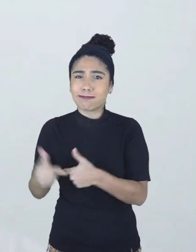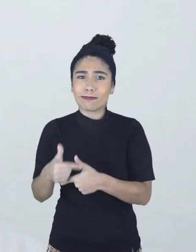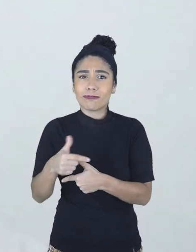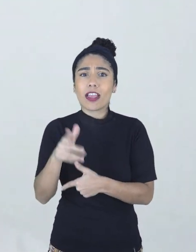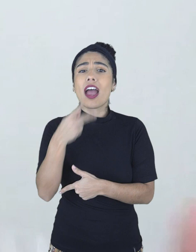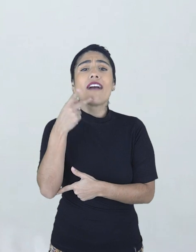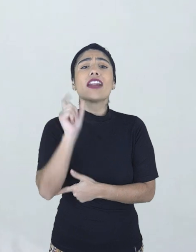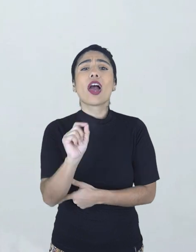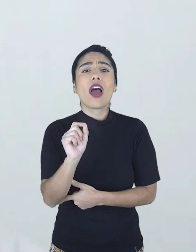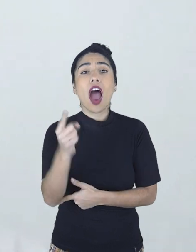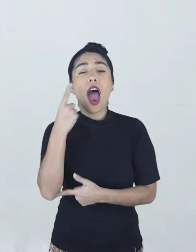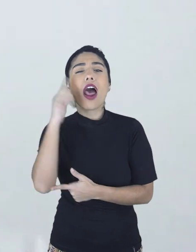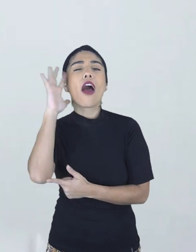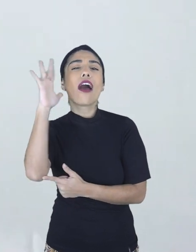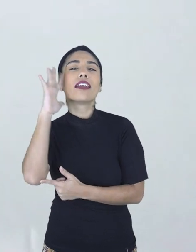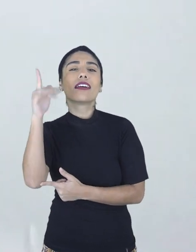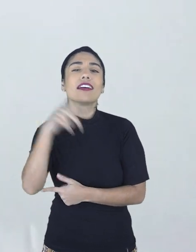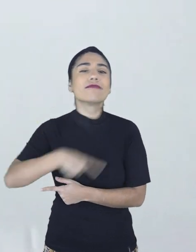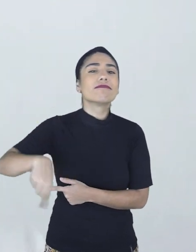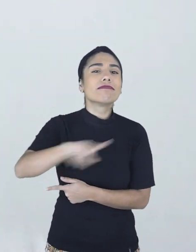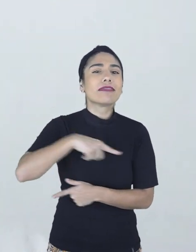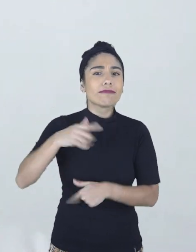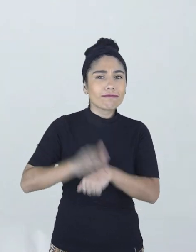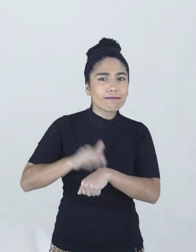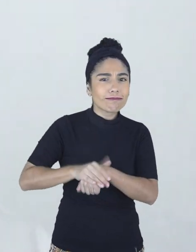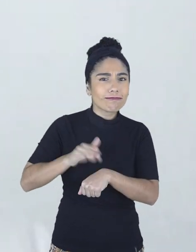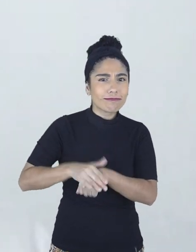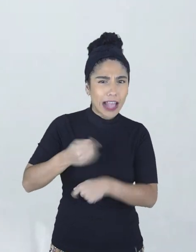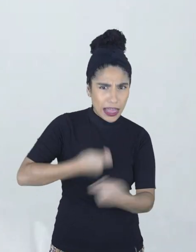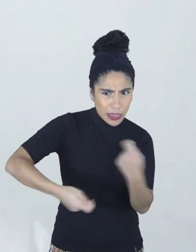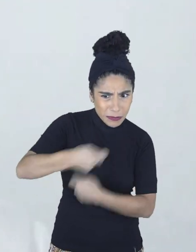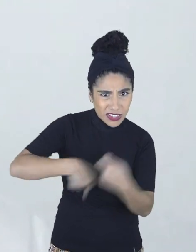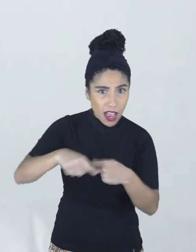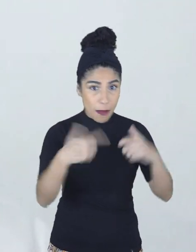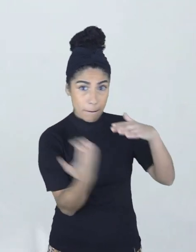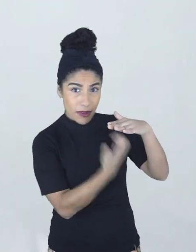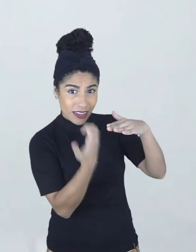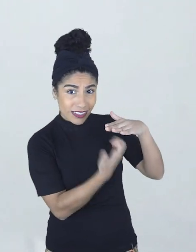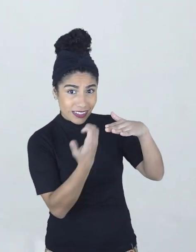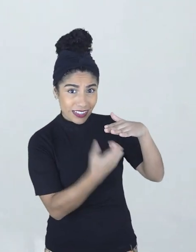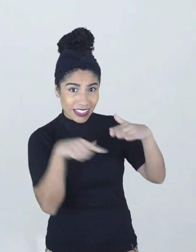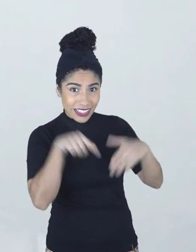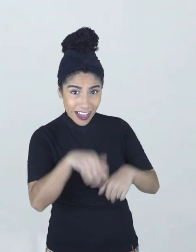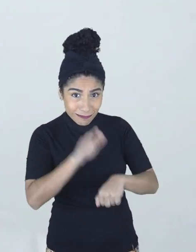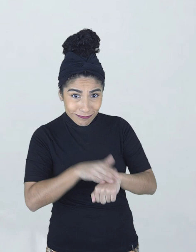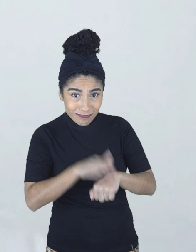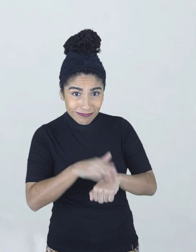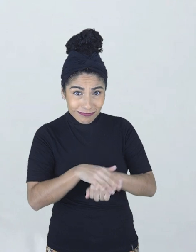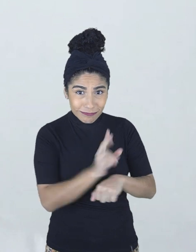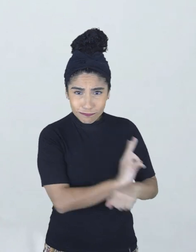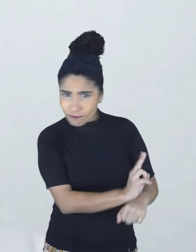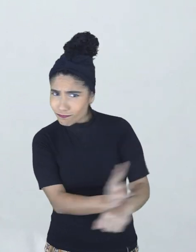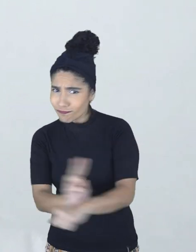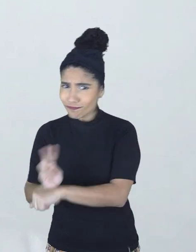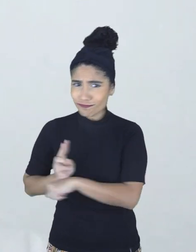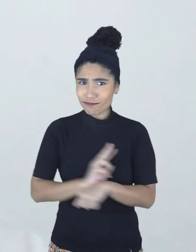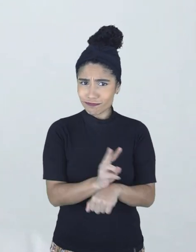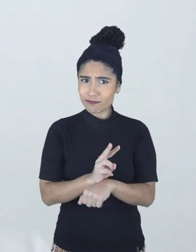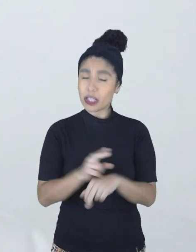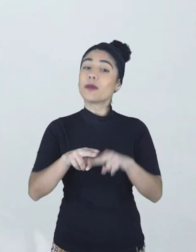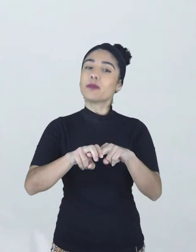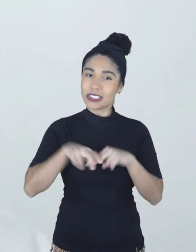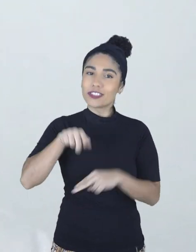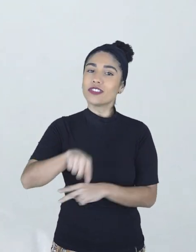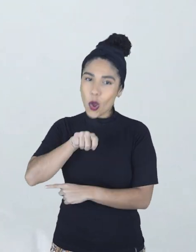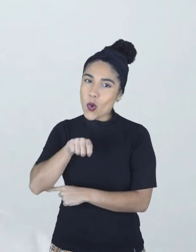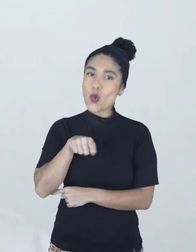a partir de amanhã vocês vão administrar emprego viver esse estado da autogestão para mim é formar